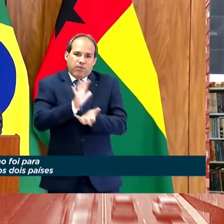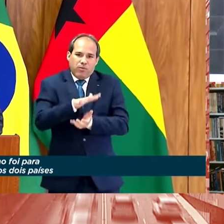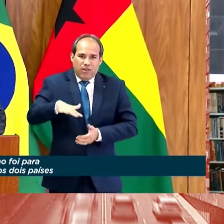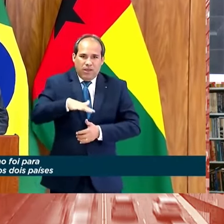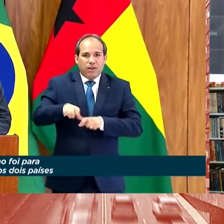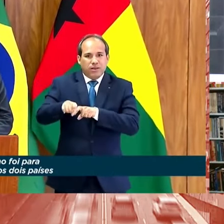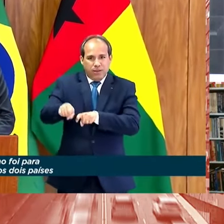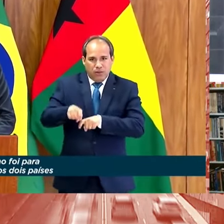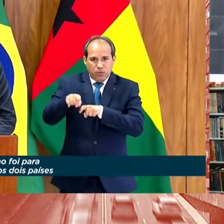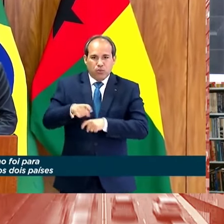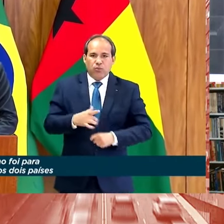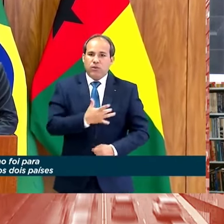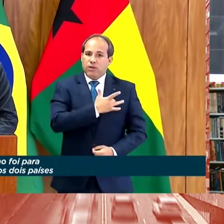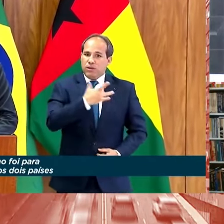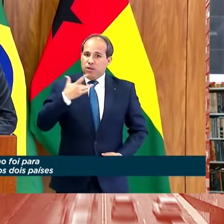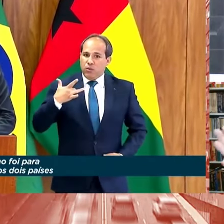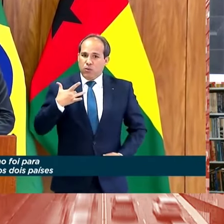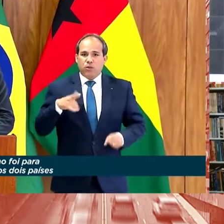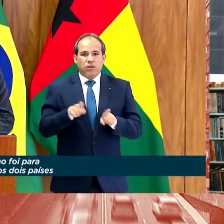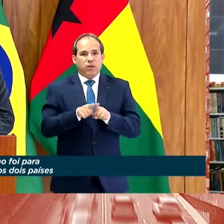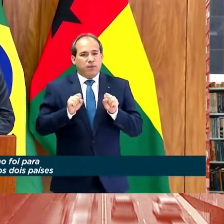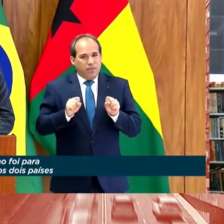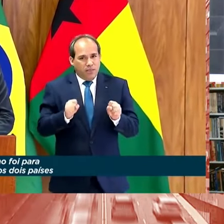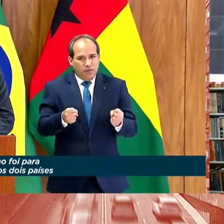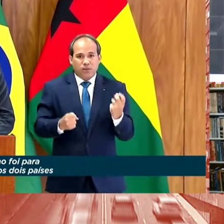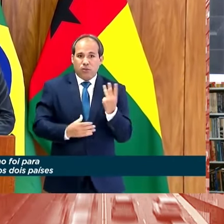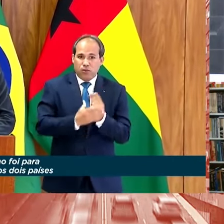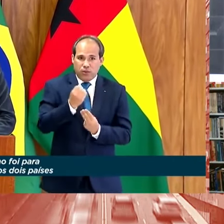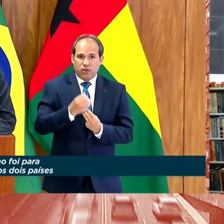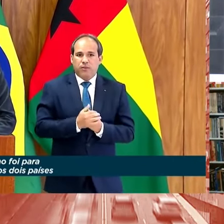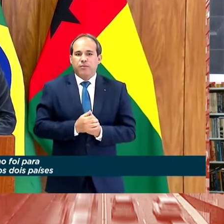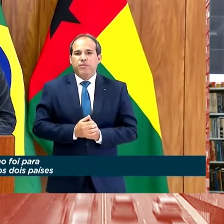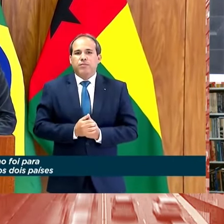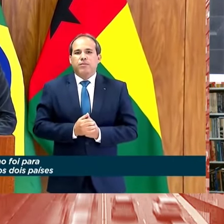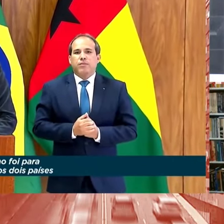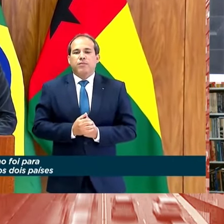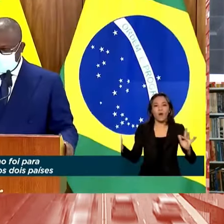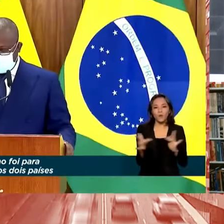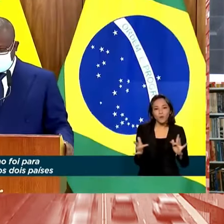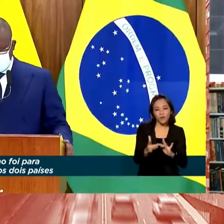ainda acha alguma coisa de positiva nesse governo, precisa desenhar.